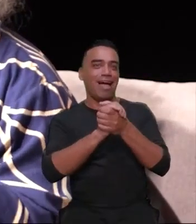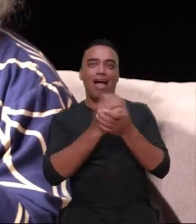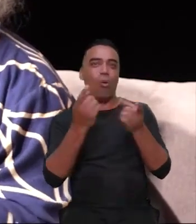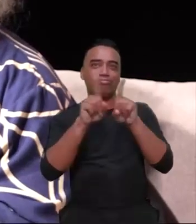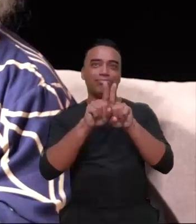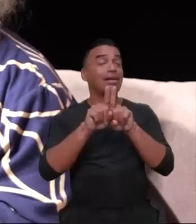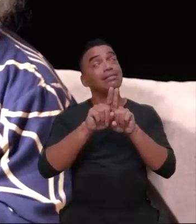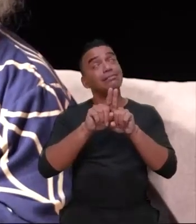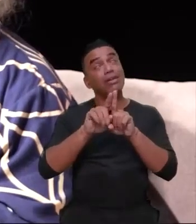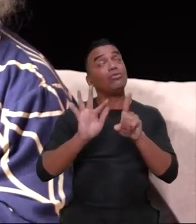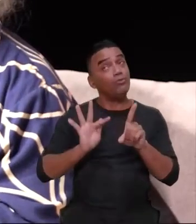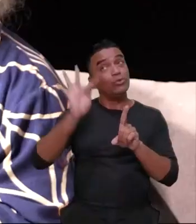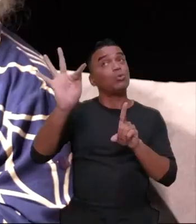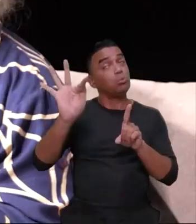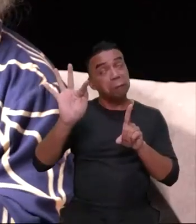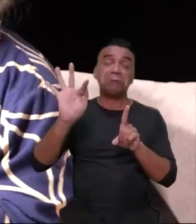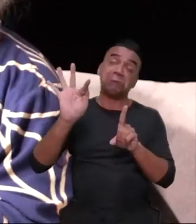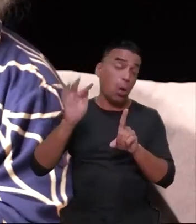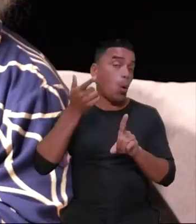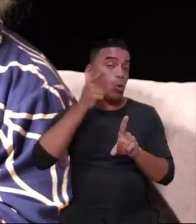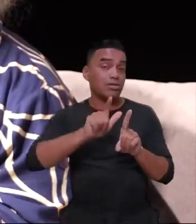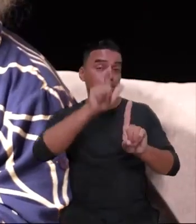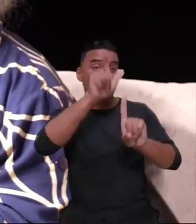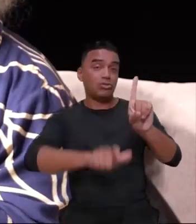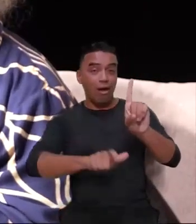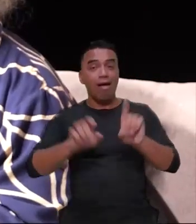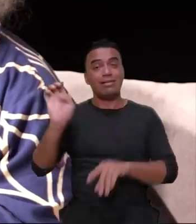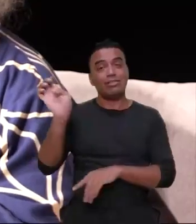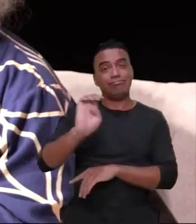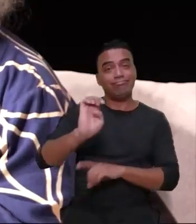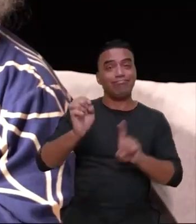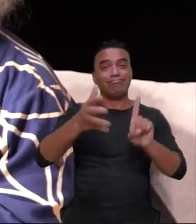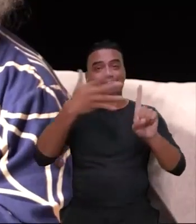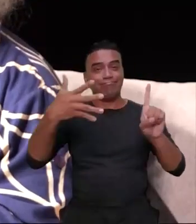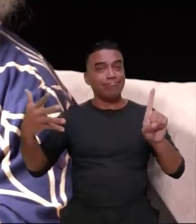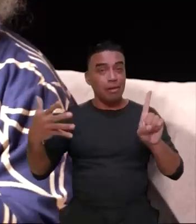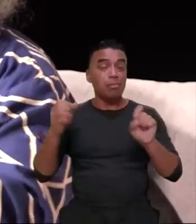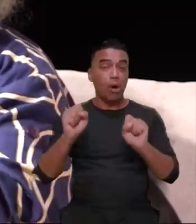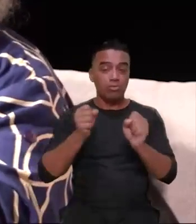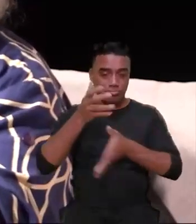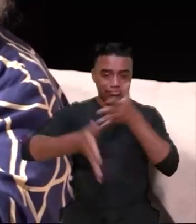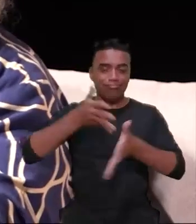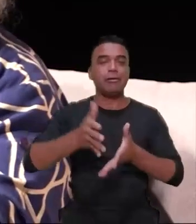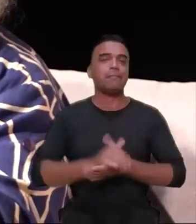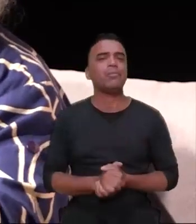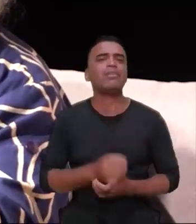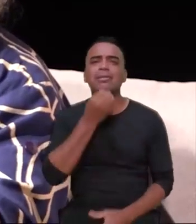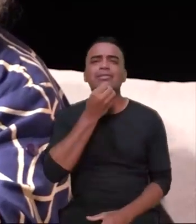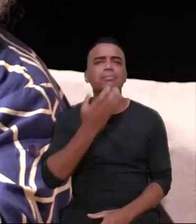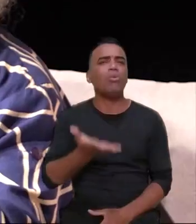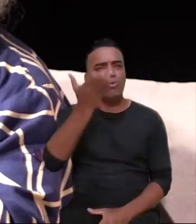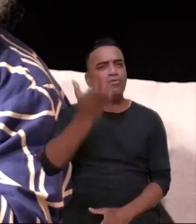mas talvez um dia eu consiga criar personagens também que possam falar. Mas que bom